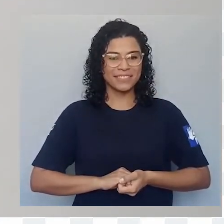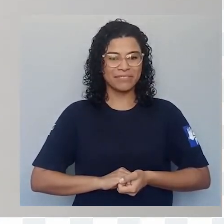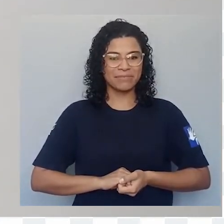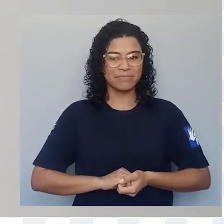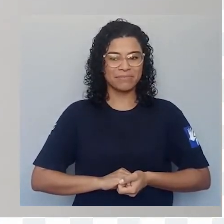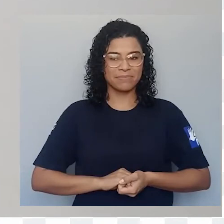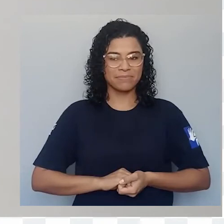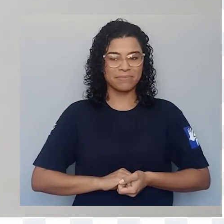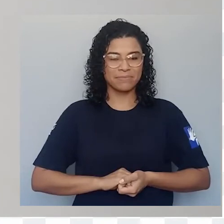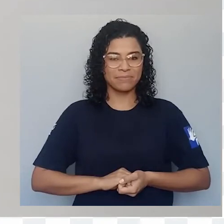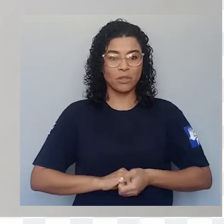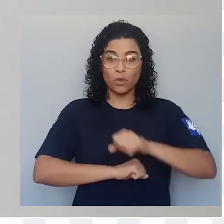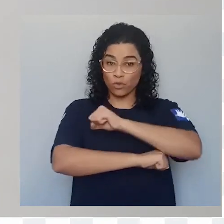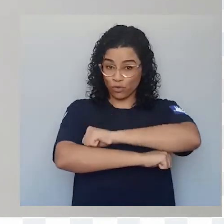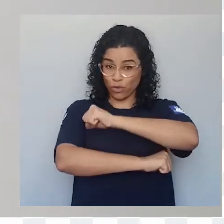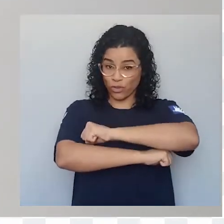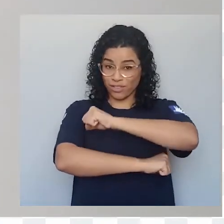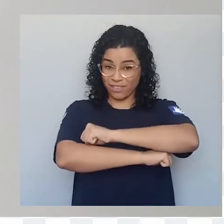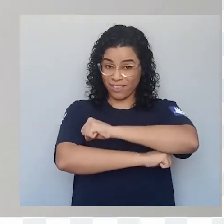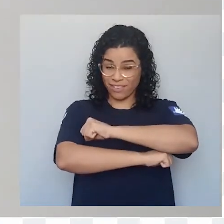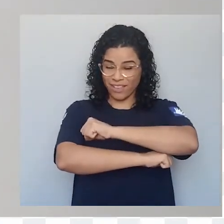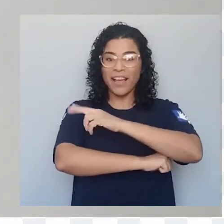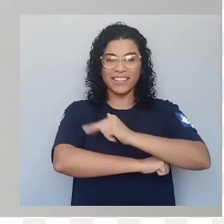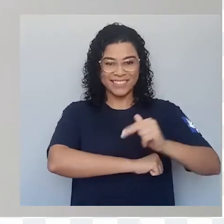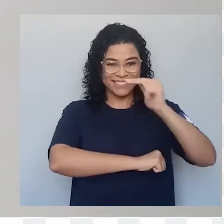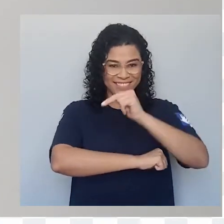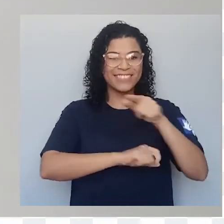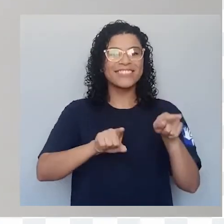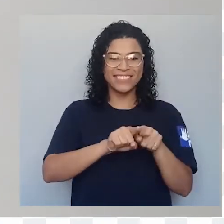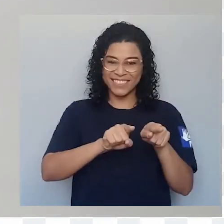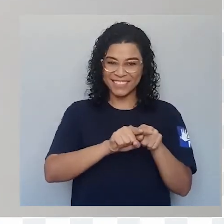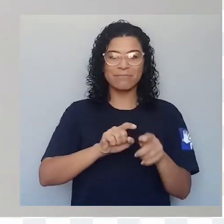e fazemos uma janelinha